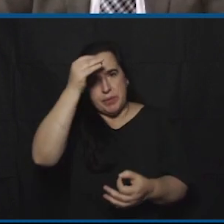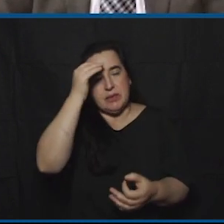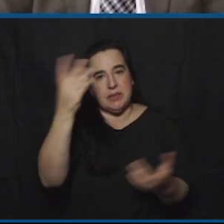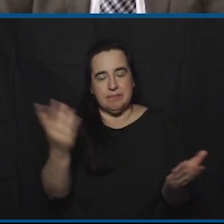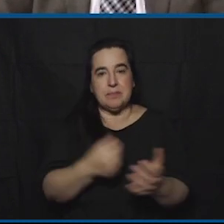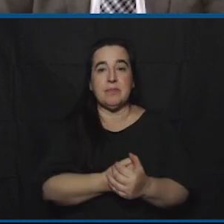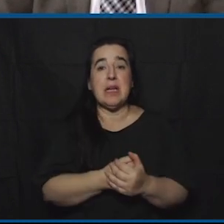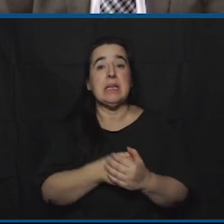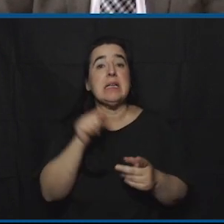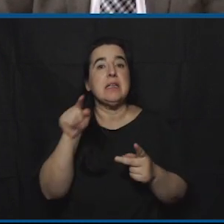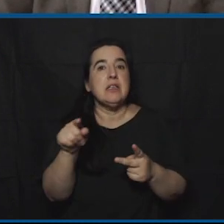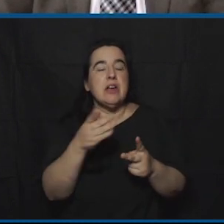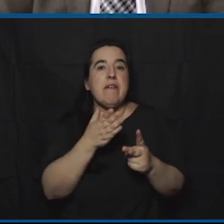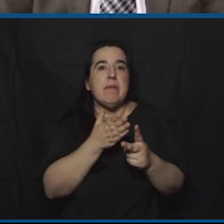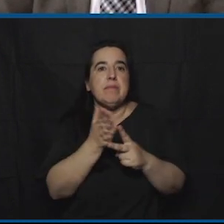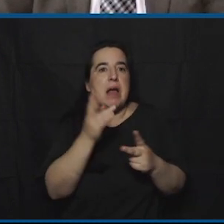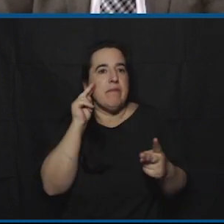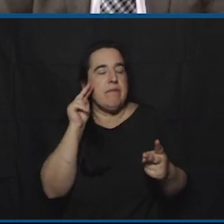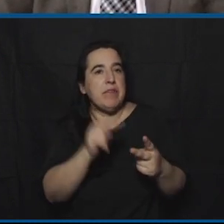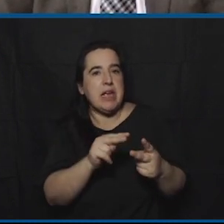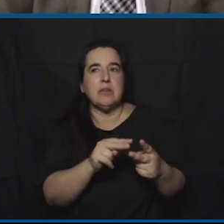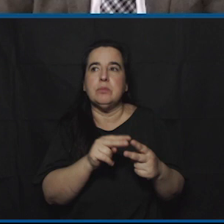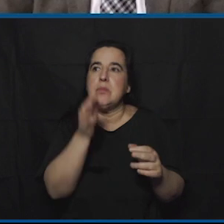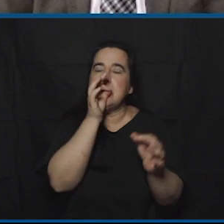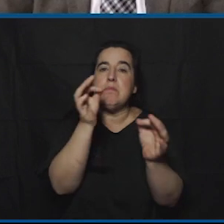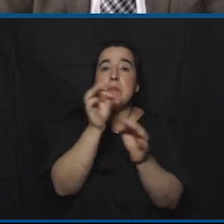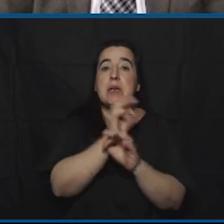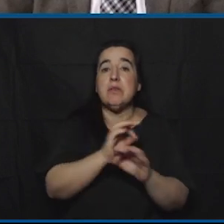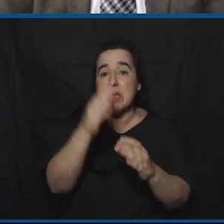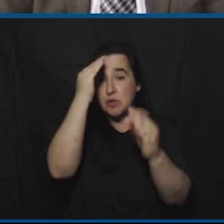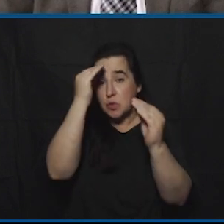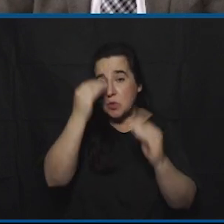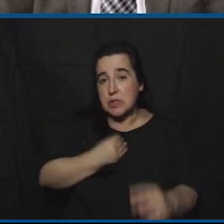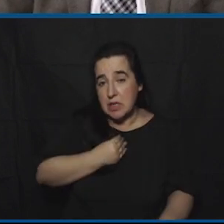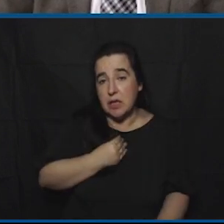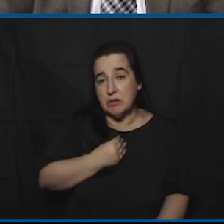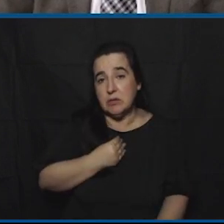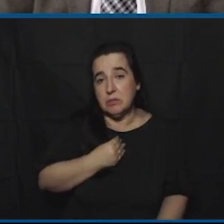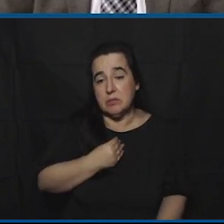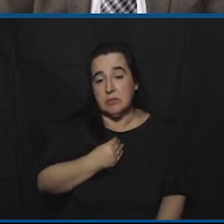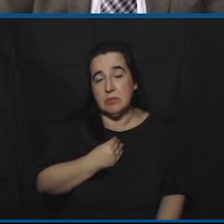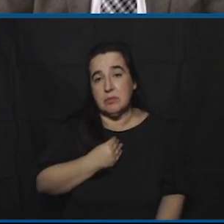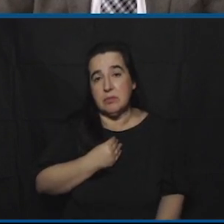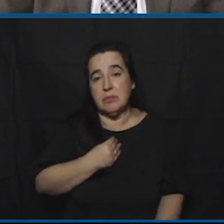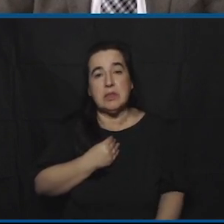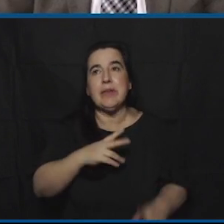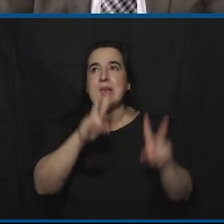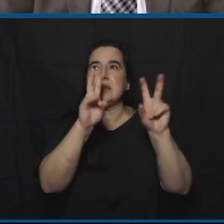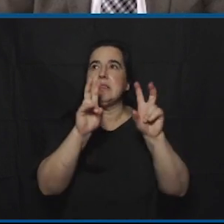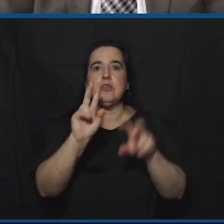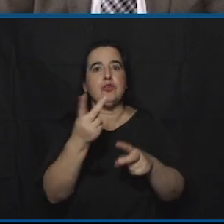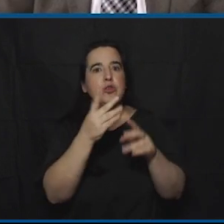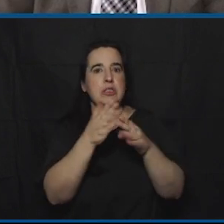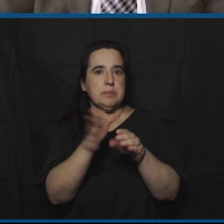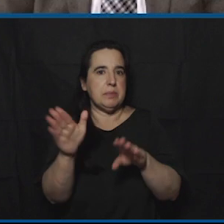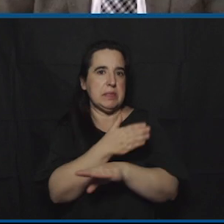aprendi que eles veem maravilhoso e conselheiro como um título apenas, é maravilhoso conselheiro, e não dois títulos separados, vá.